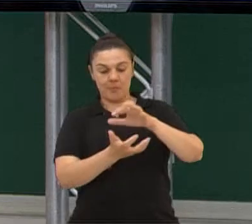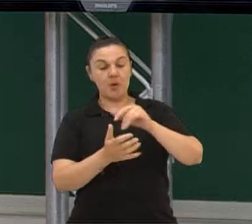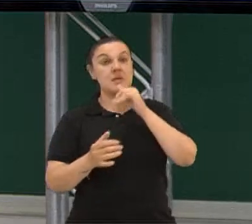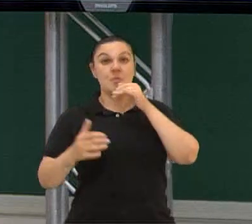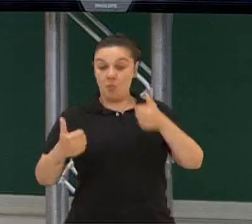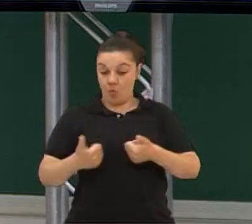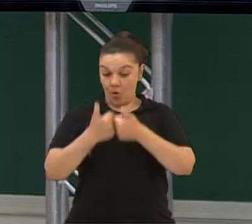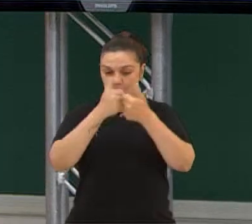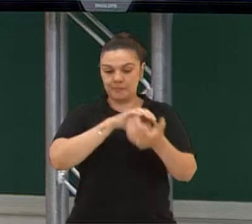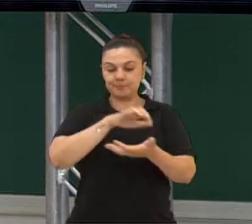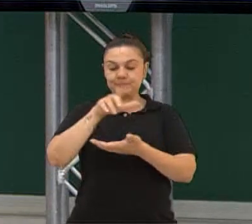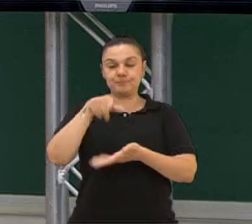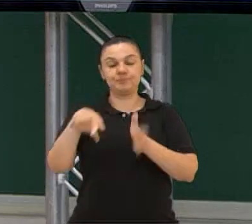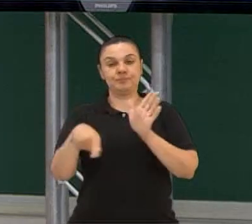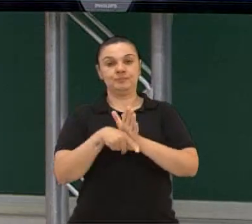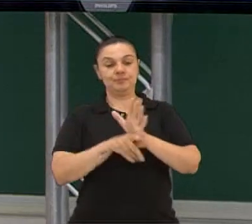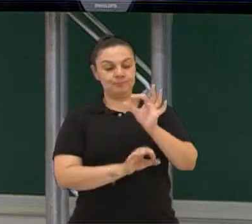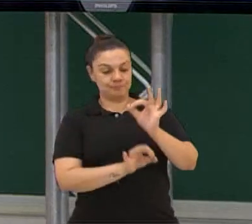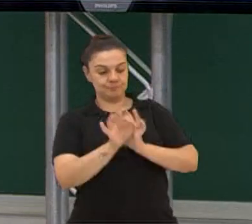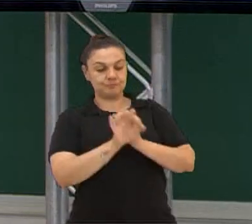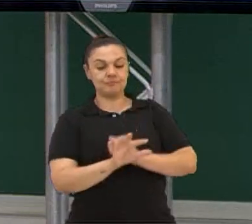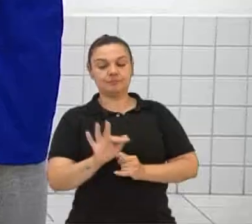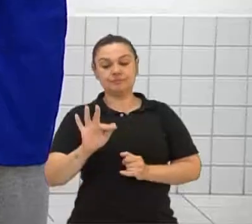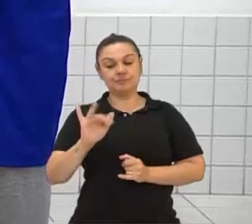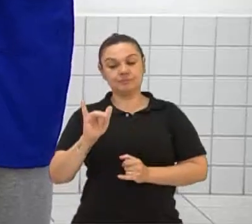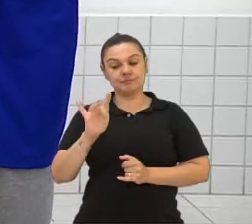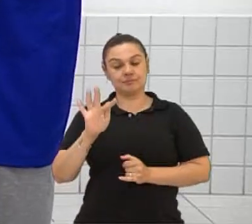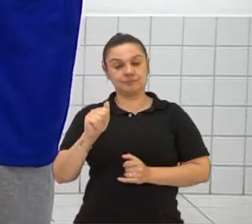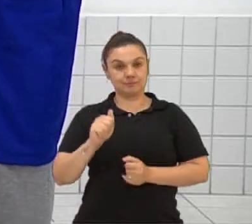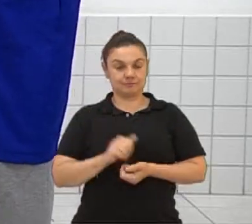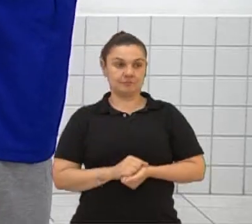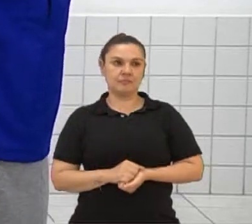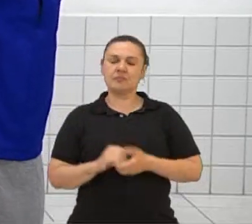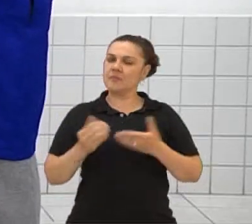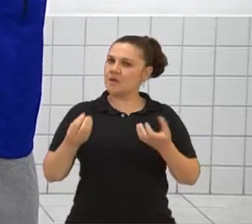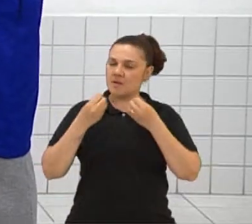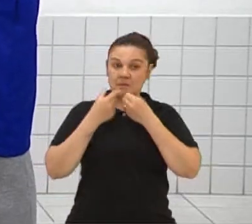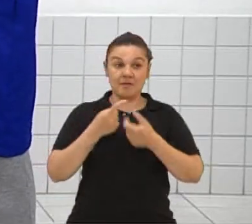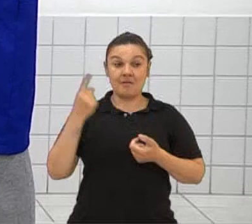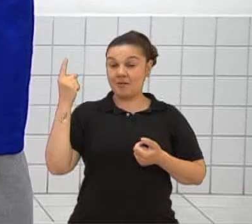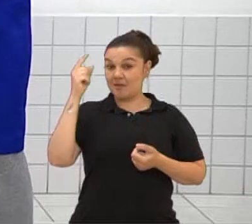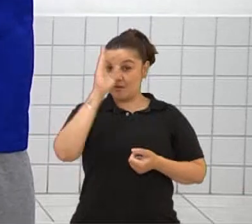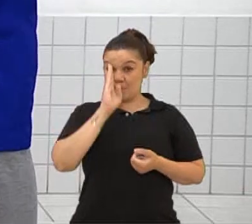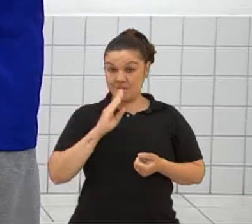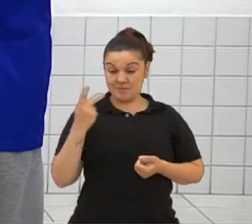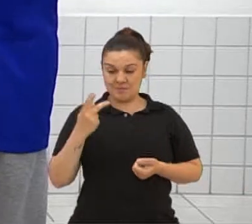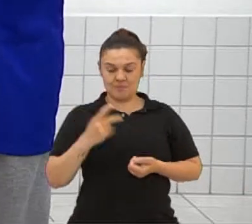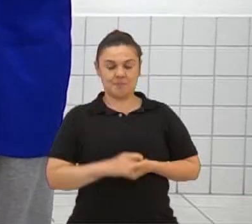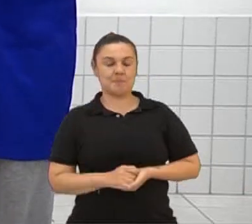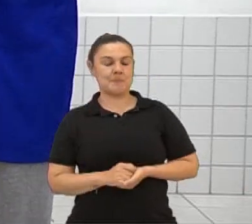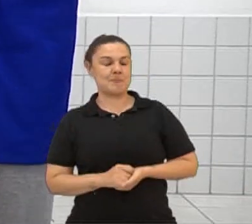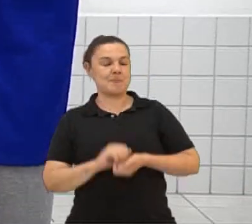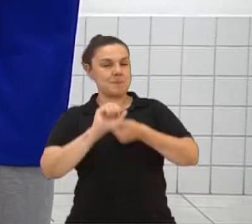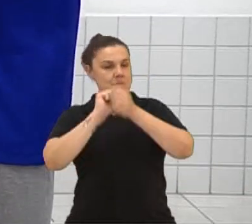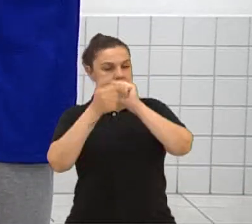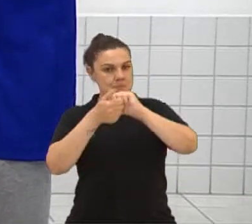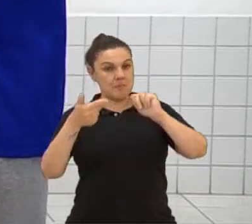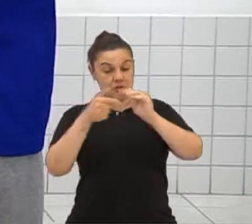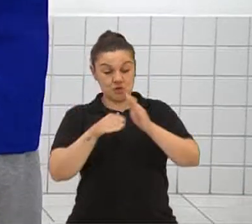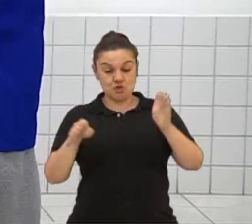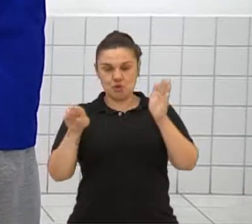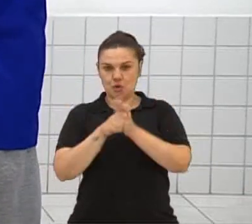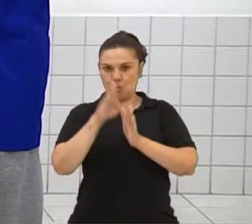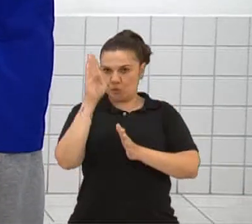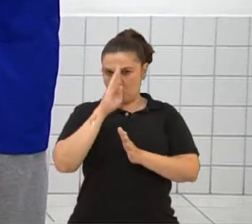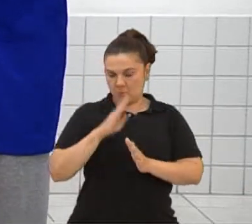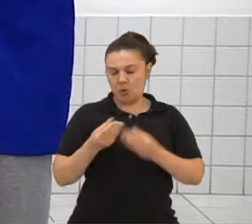Copa do Mundo, são organizadas pela FIFA. Muito bem, professor. E o que aconteceu aqui no Brasil, então? Quando o esporte veio para o Brasil, a gente não vai falar da